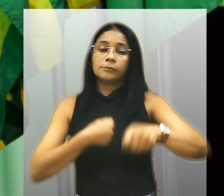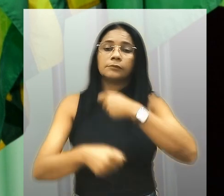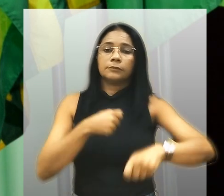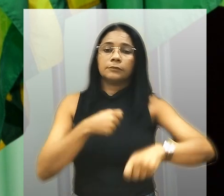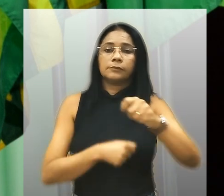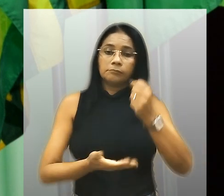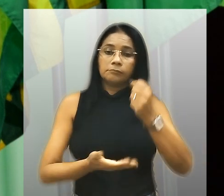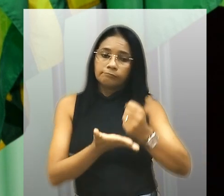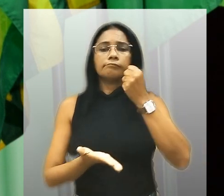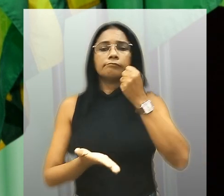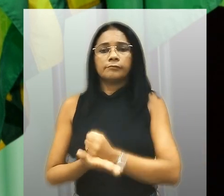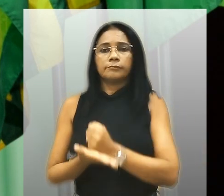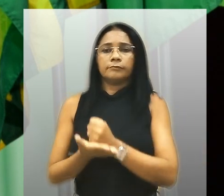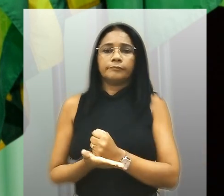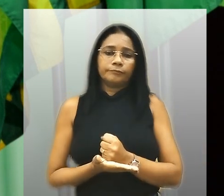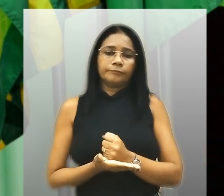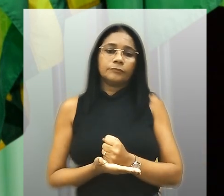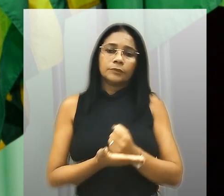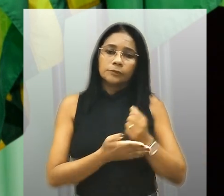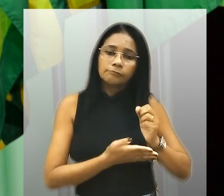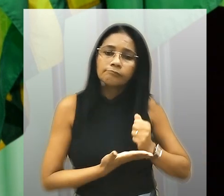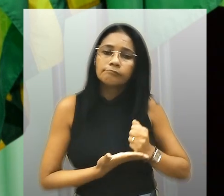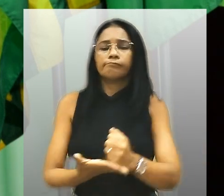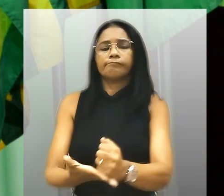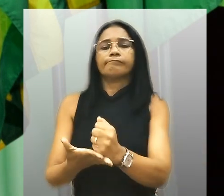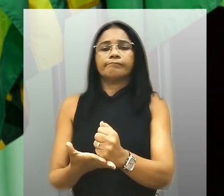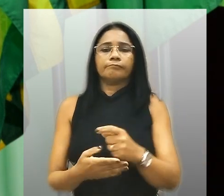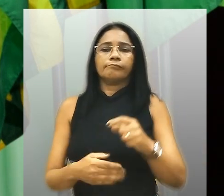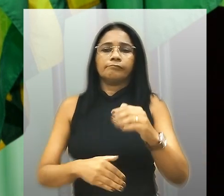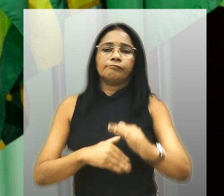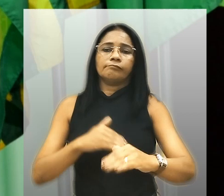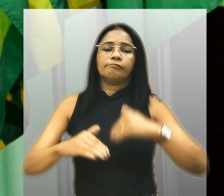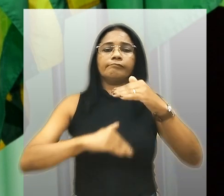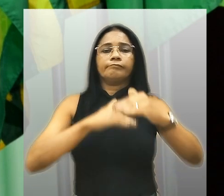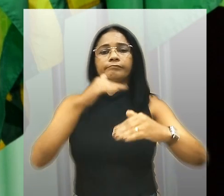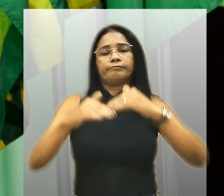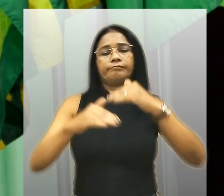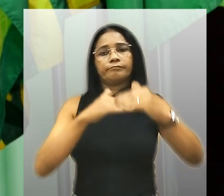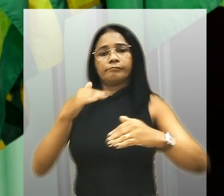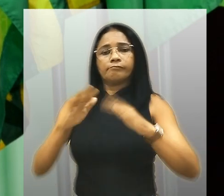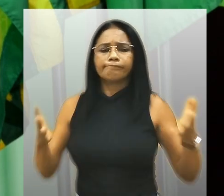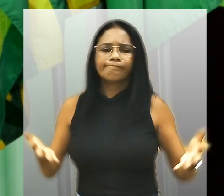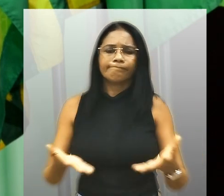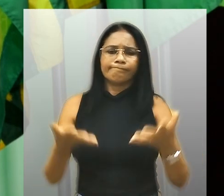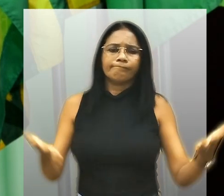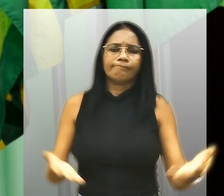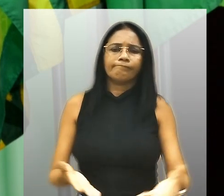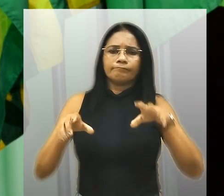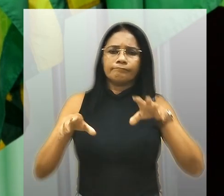administrativos, colaboradores terceirizados, que contribuíram para o nosso crescimento,